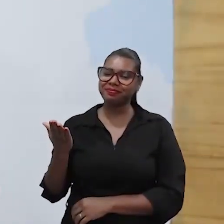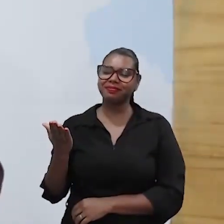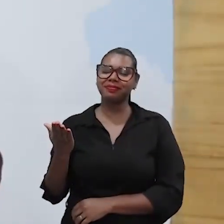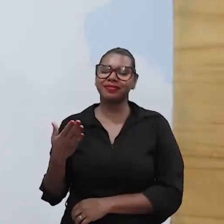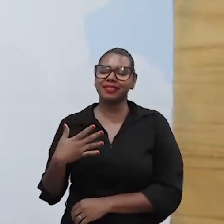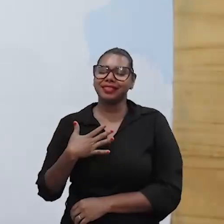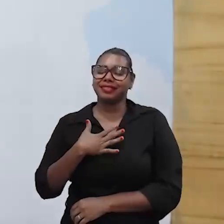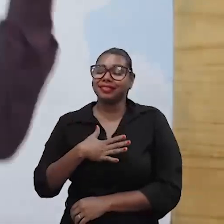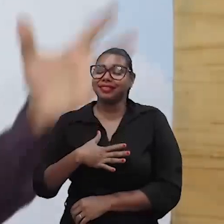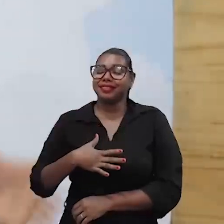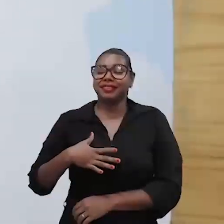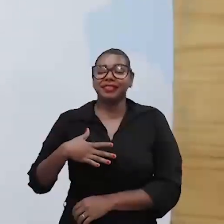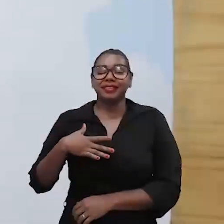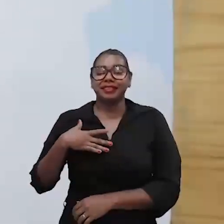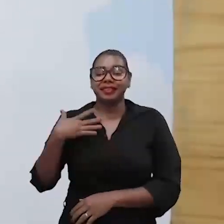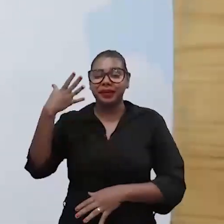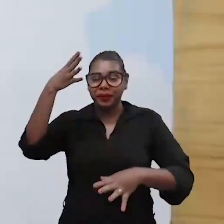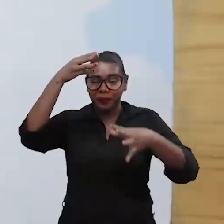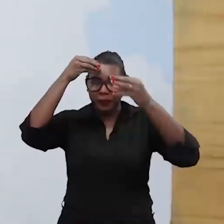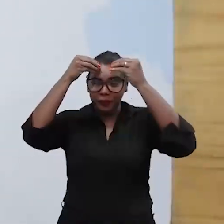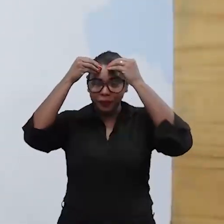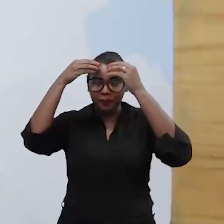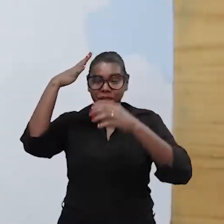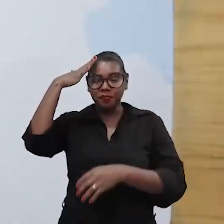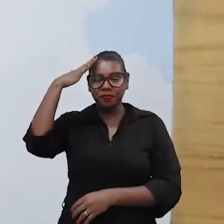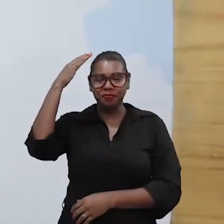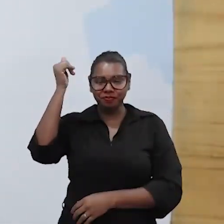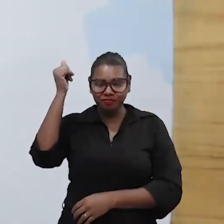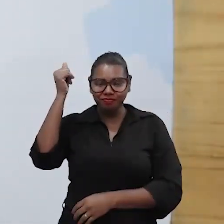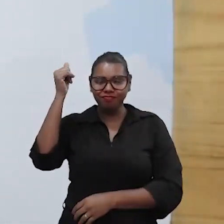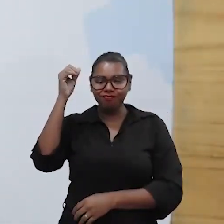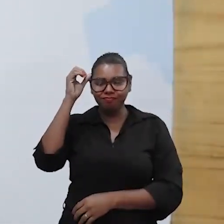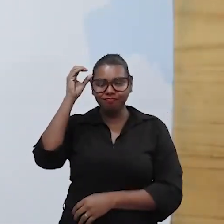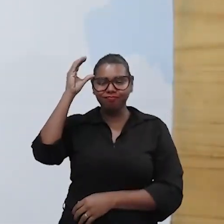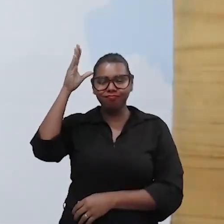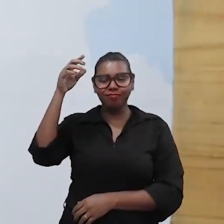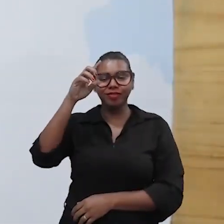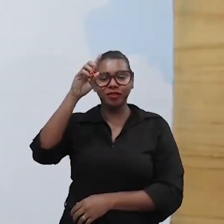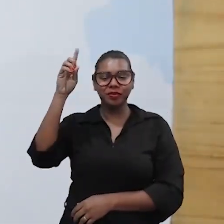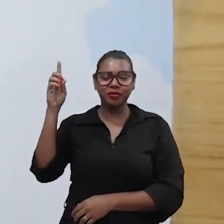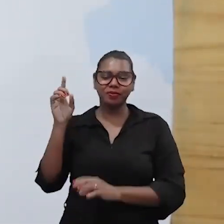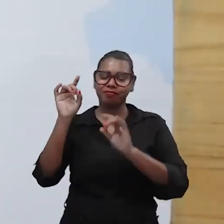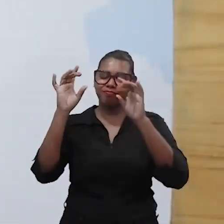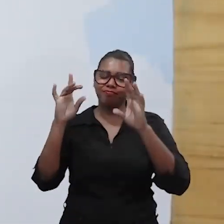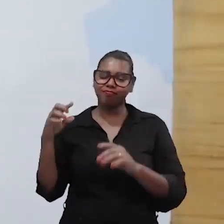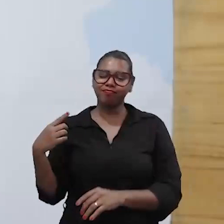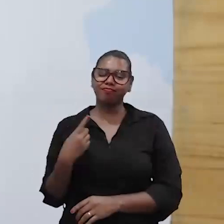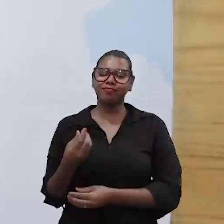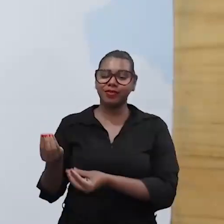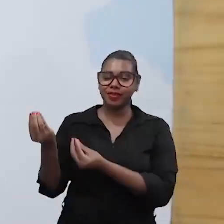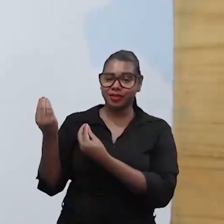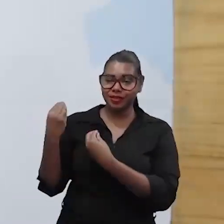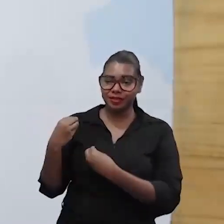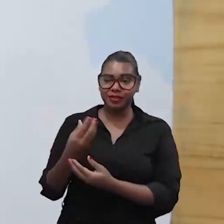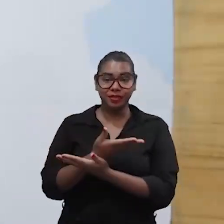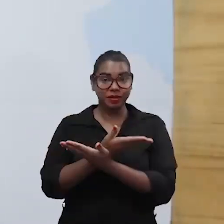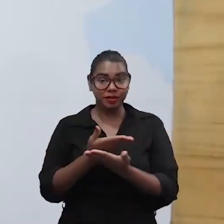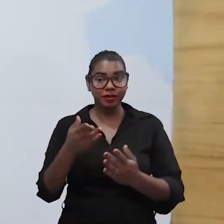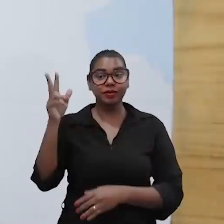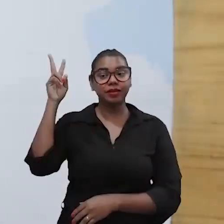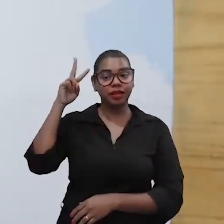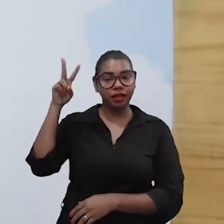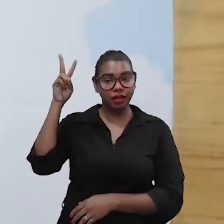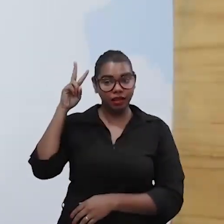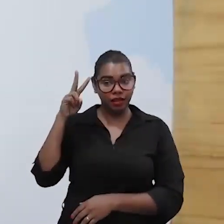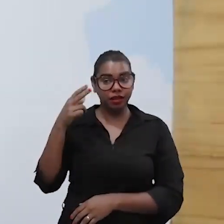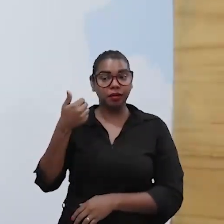assim, com uma nuvem de conhecimento cheia, né, desse dia de hoje, desse dia maravilhoso, mas só reforçando que nosso evento hoje